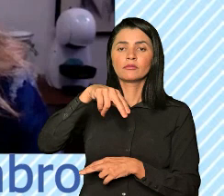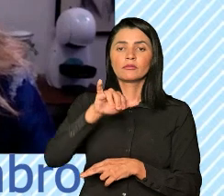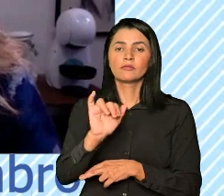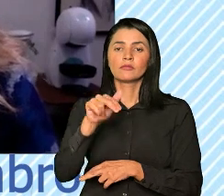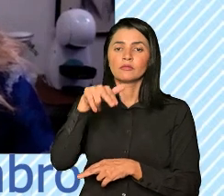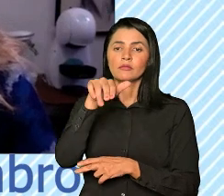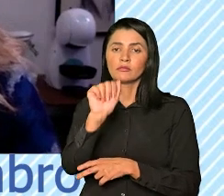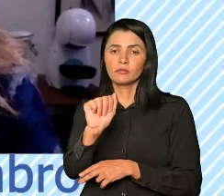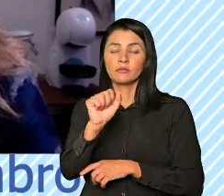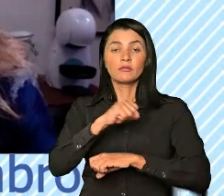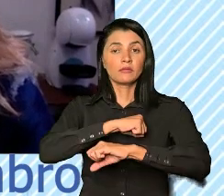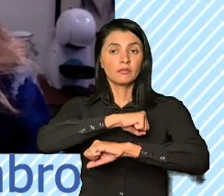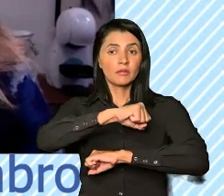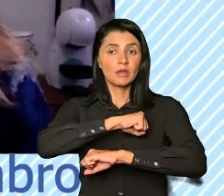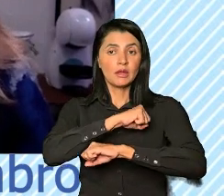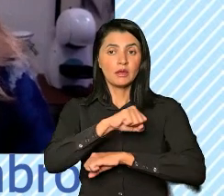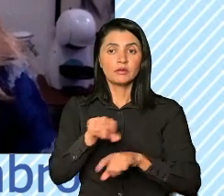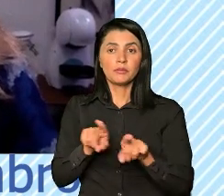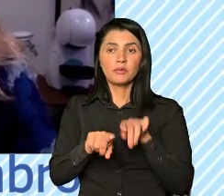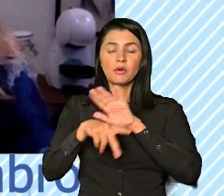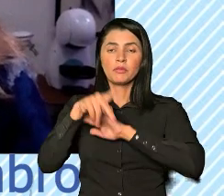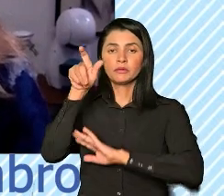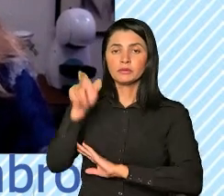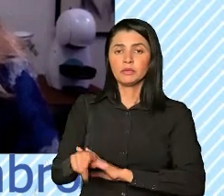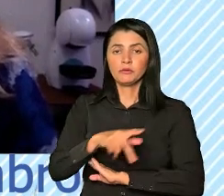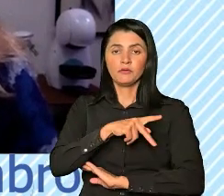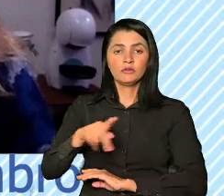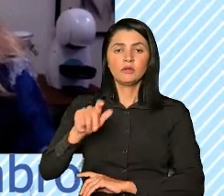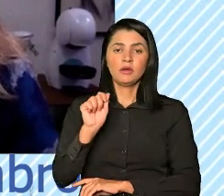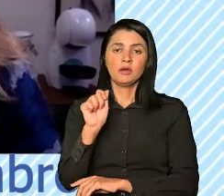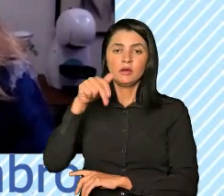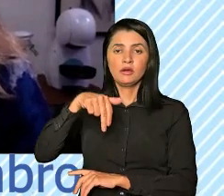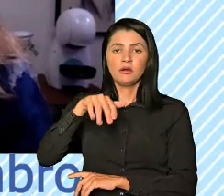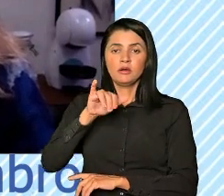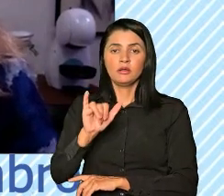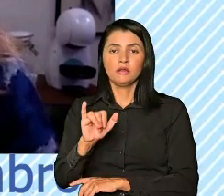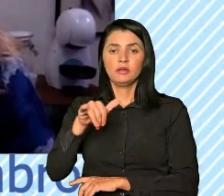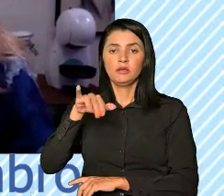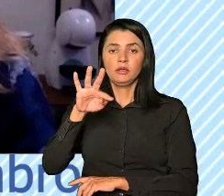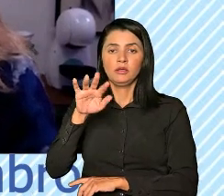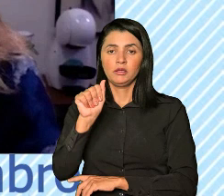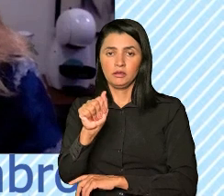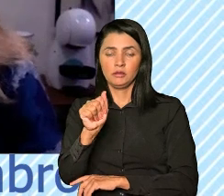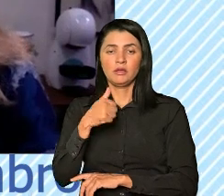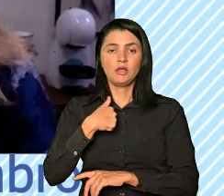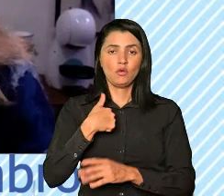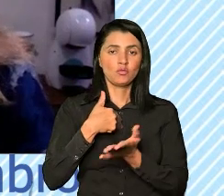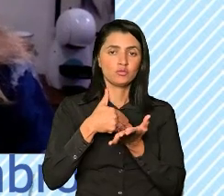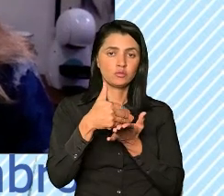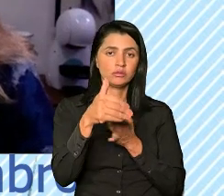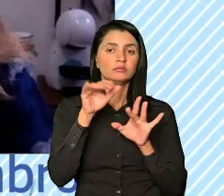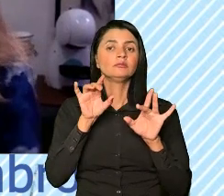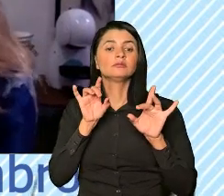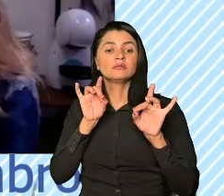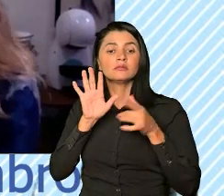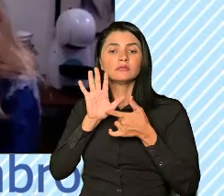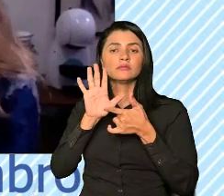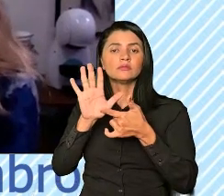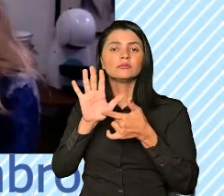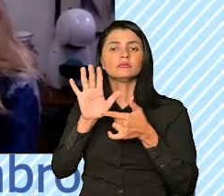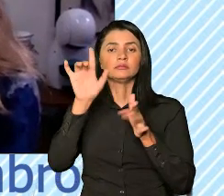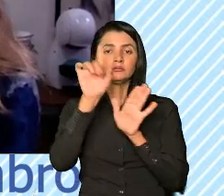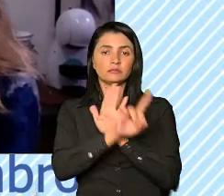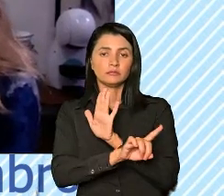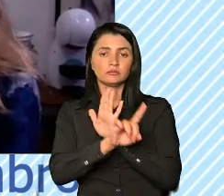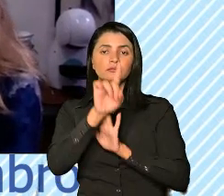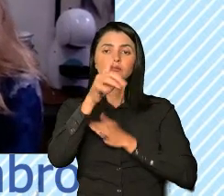o debate da professora Anita Mates. Eu vou começar, destaco que perguntas